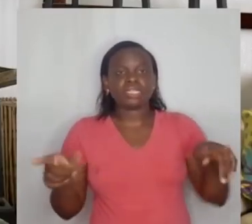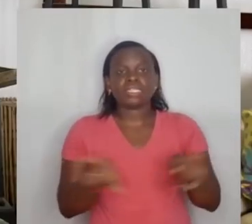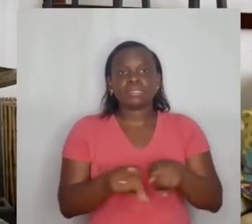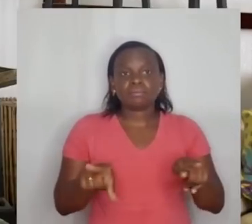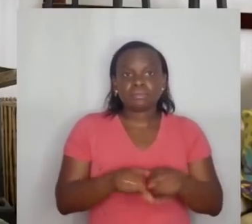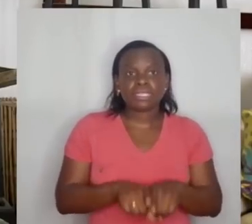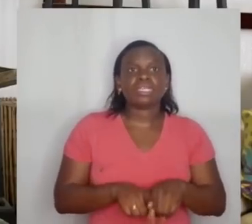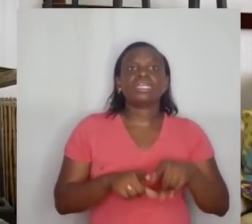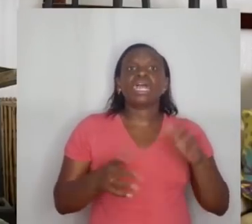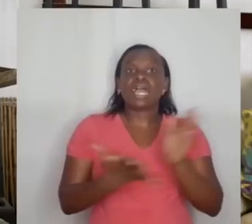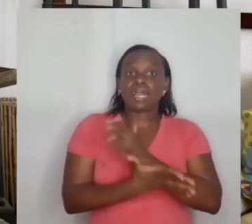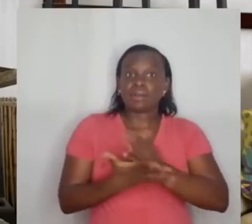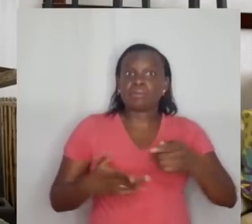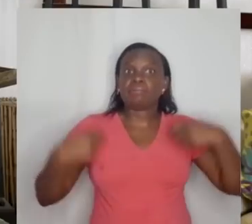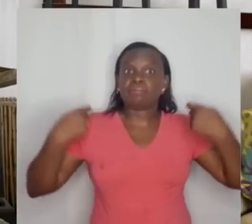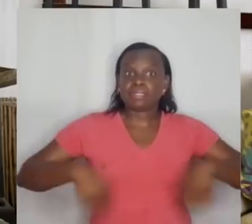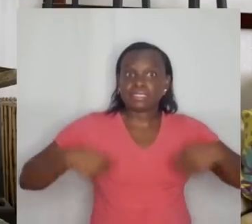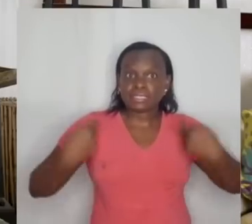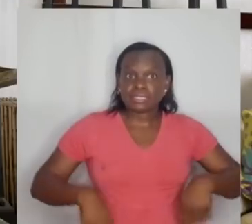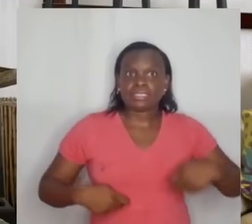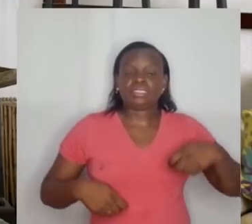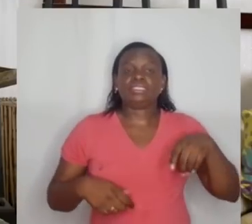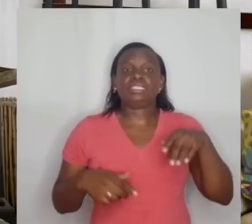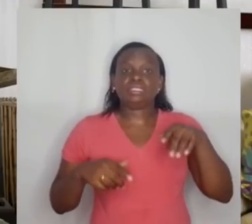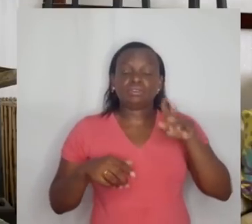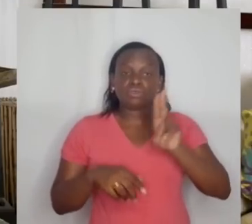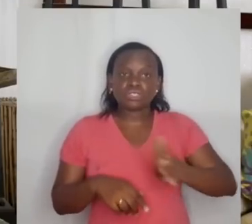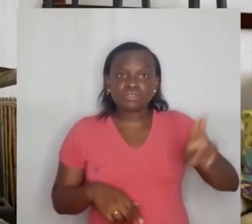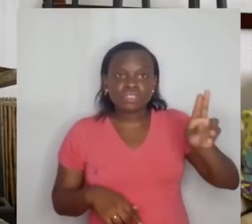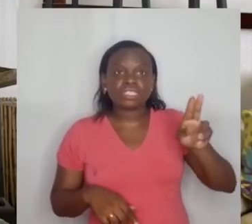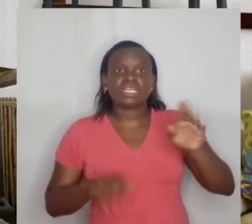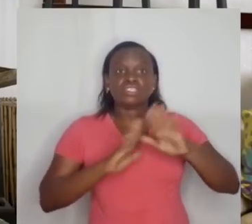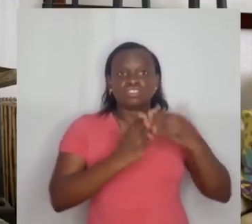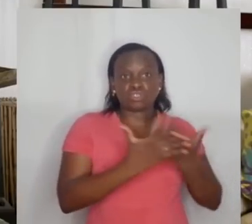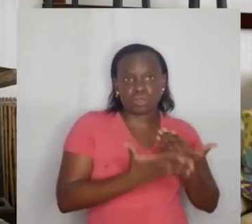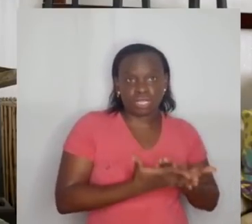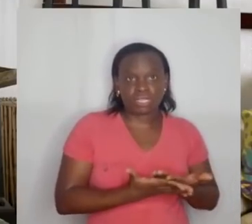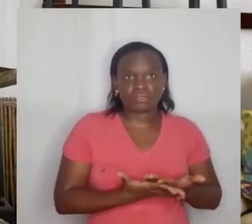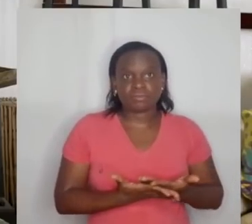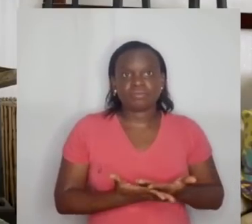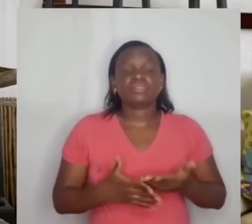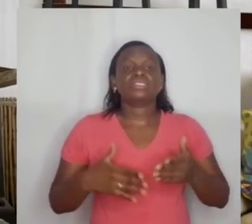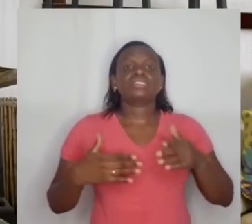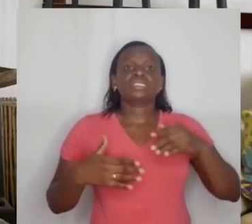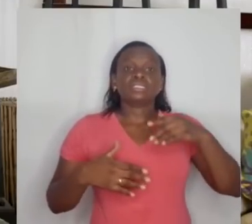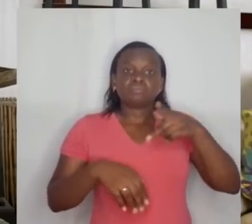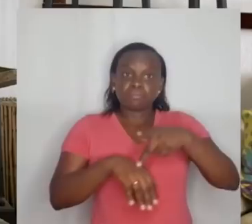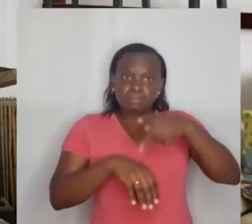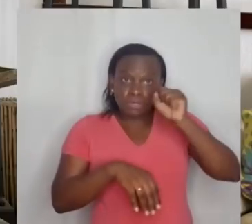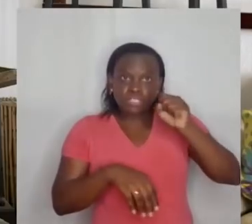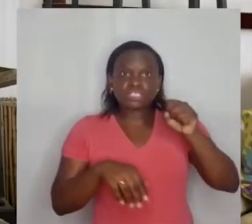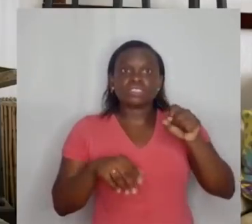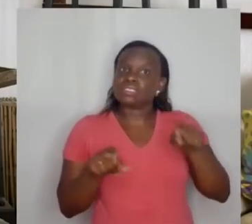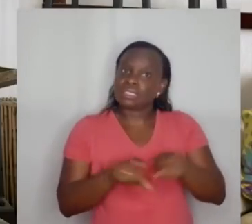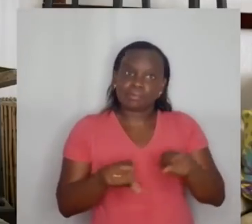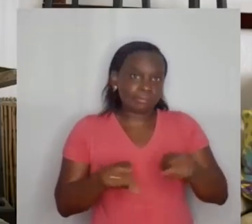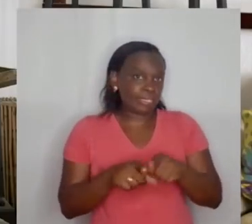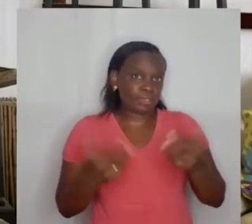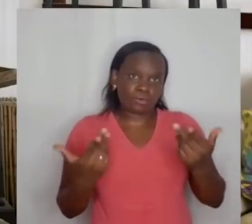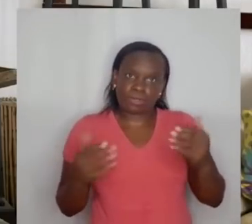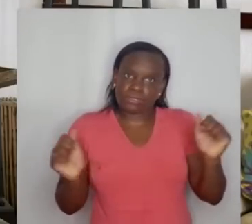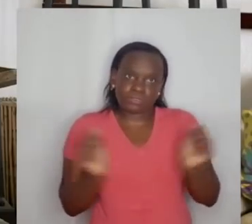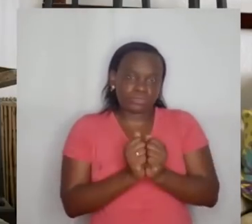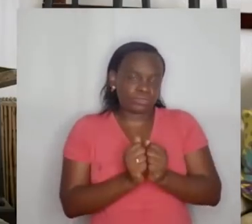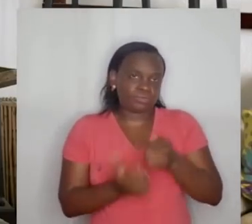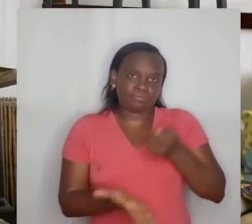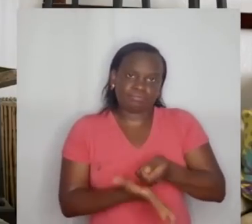trouxe também algumas exigências para as universidades e as escolas, E a pós-graduação nos escapou